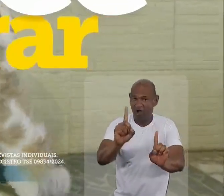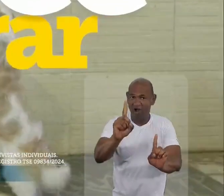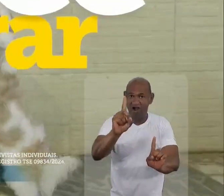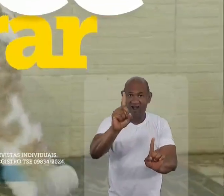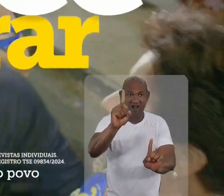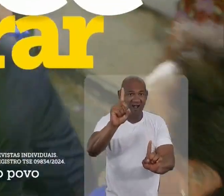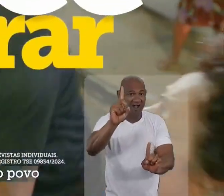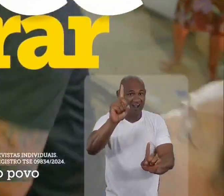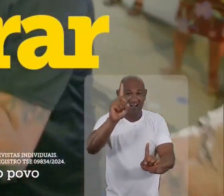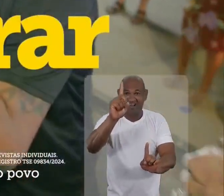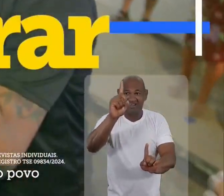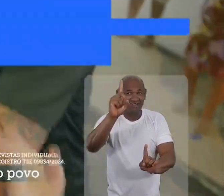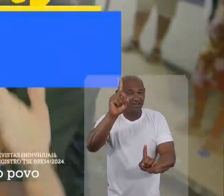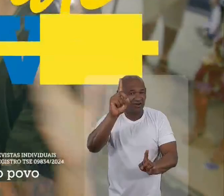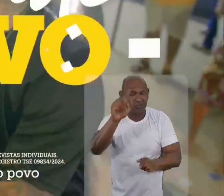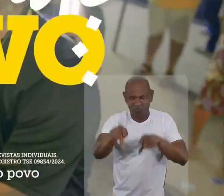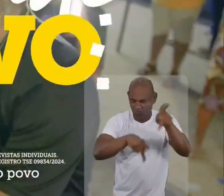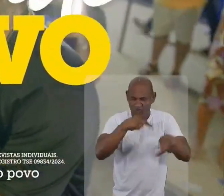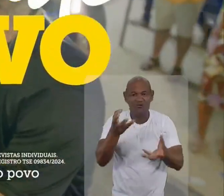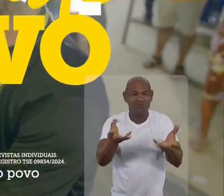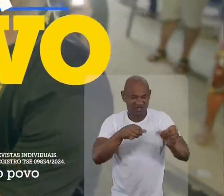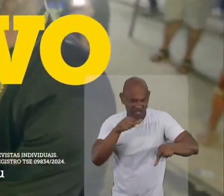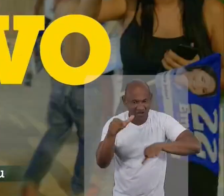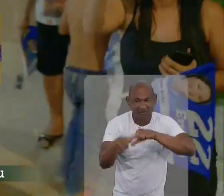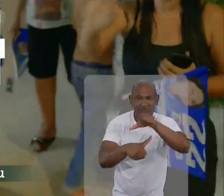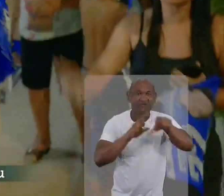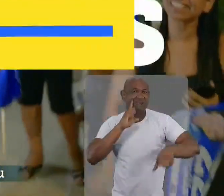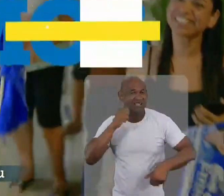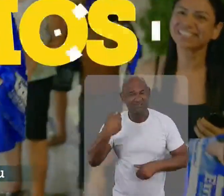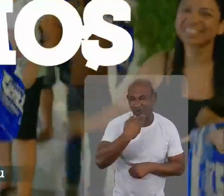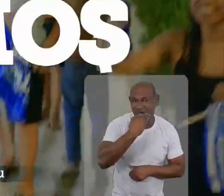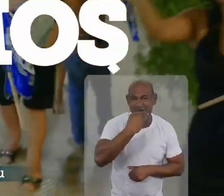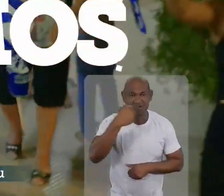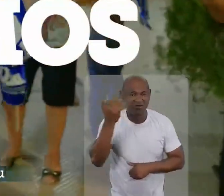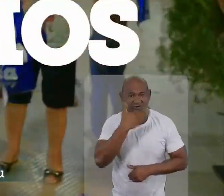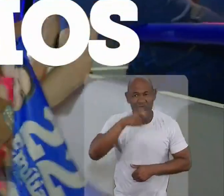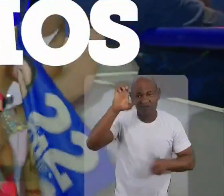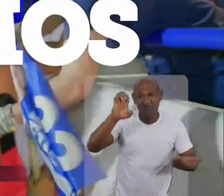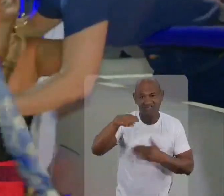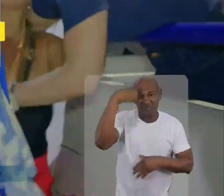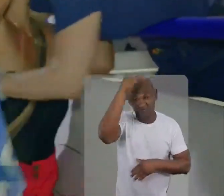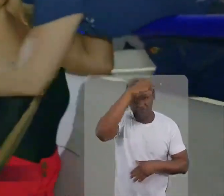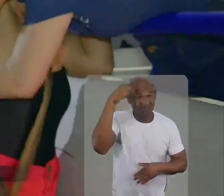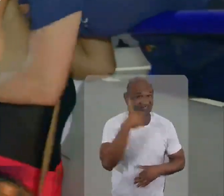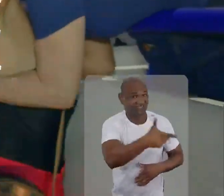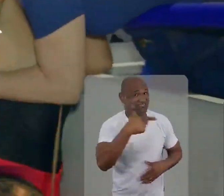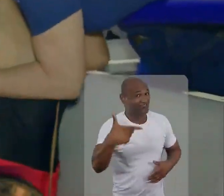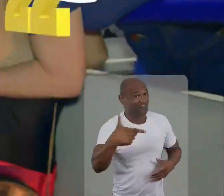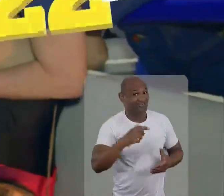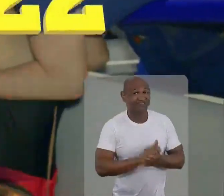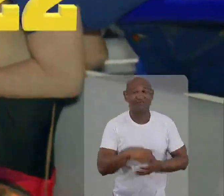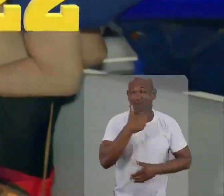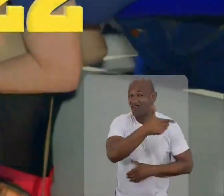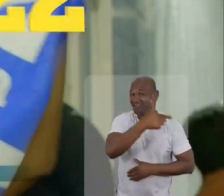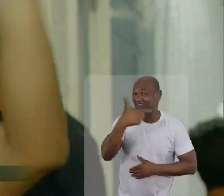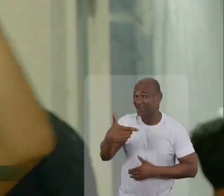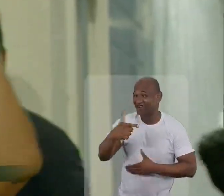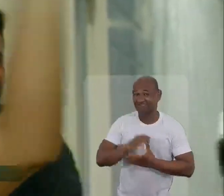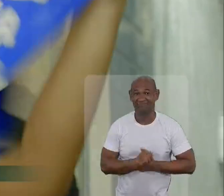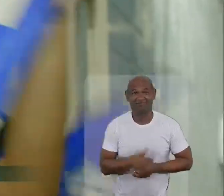sem parar. Os números traduzem a vontade do povo de mudar os rumos de Aracaju com Emília Prefeita